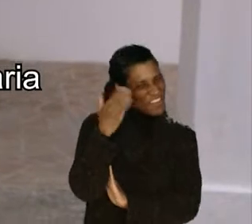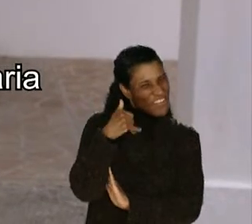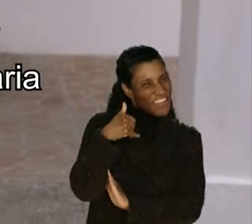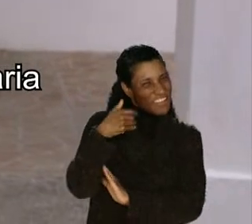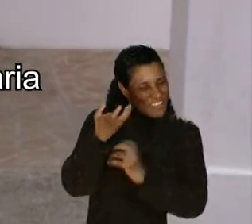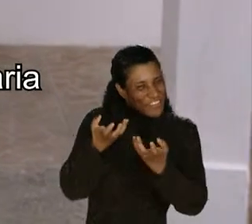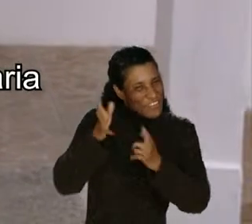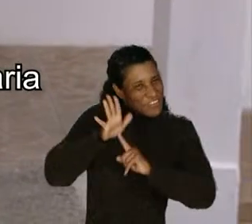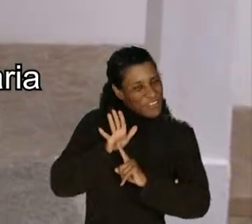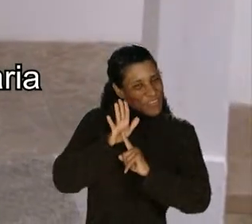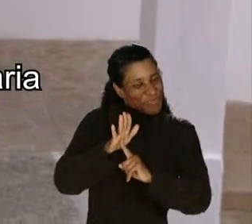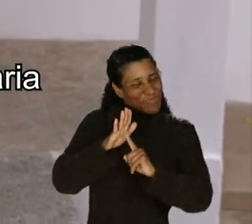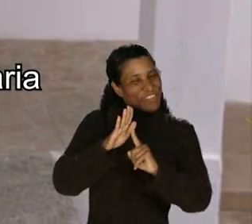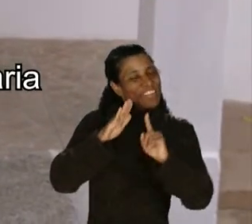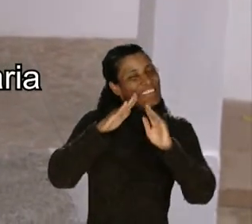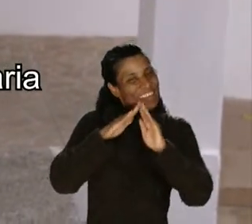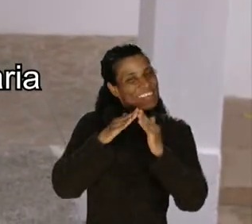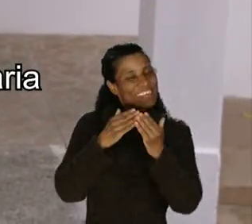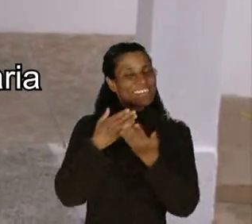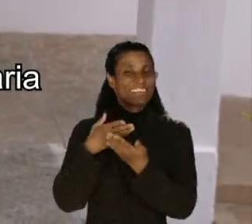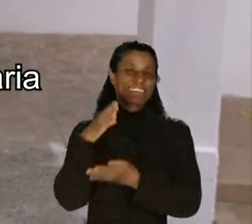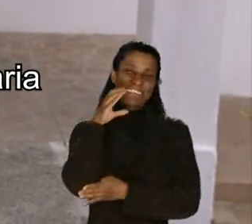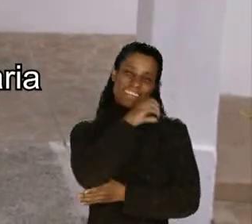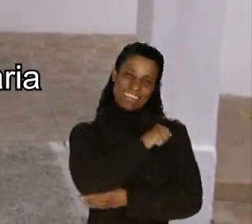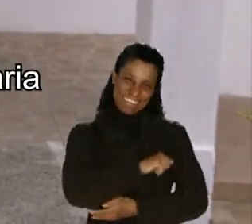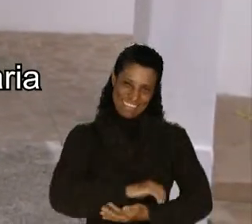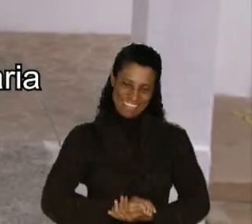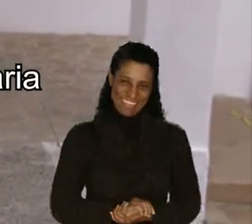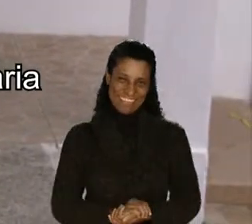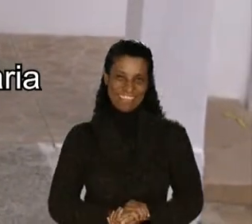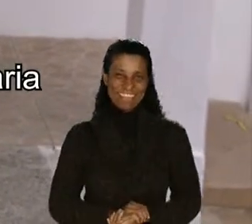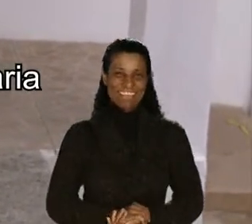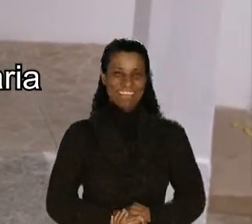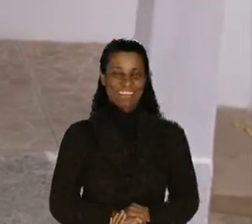esse. Vem mostrar a padaria.